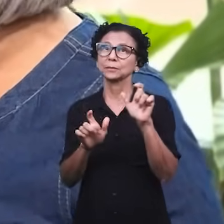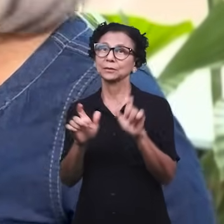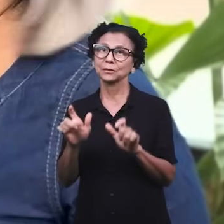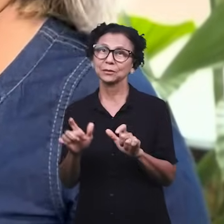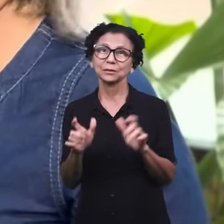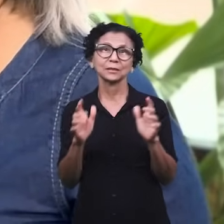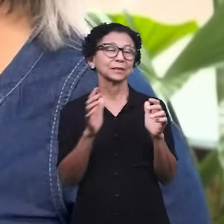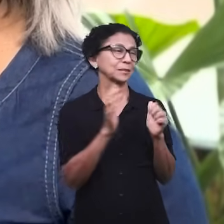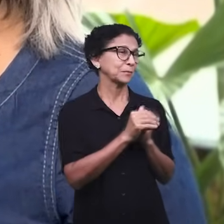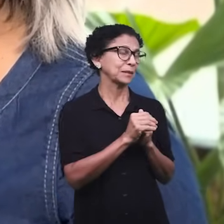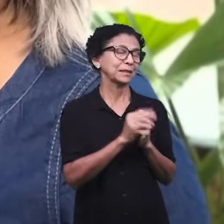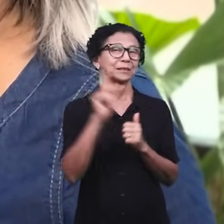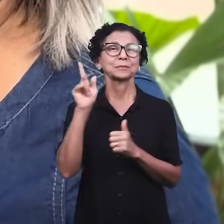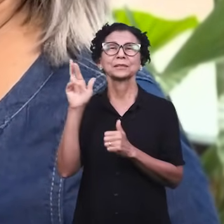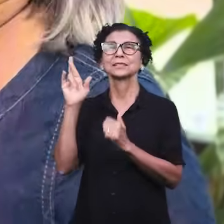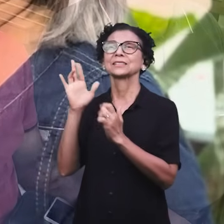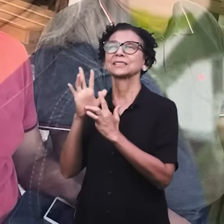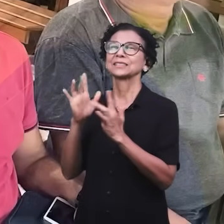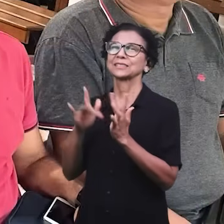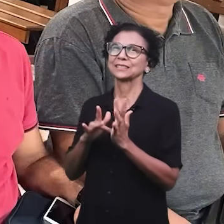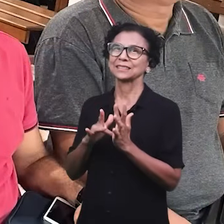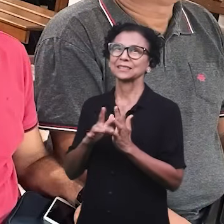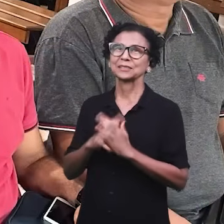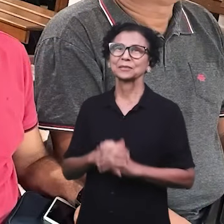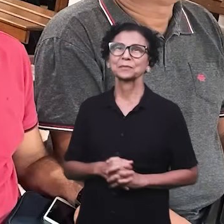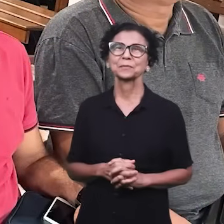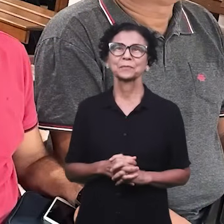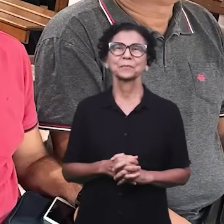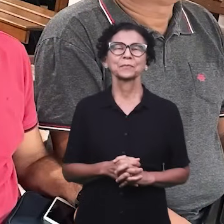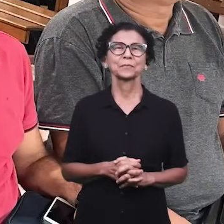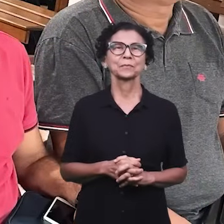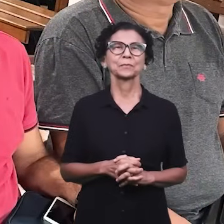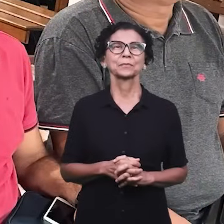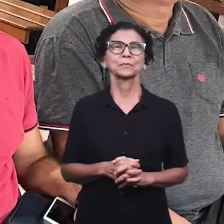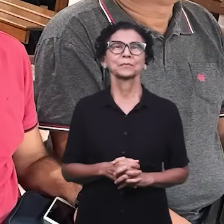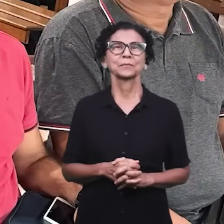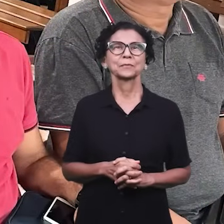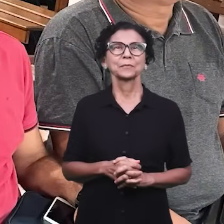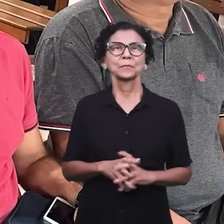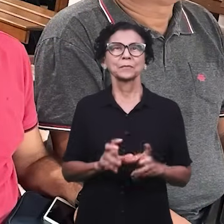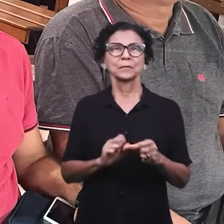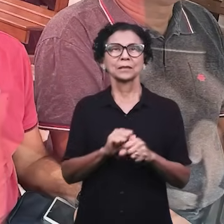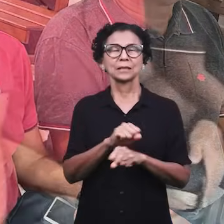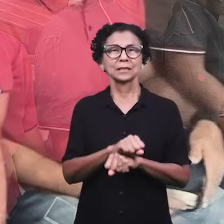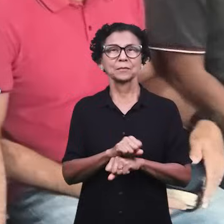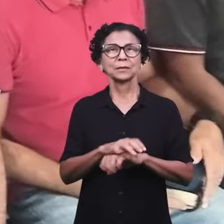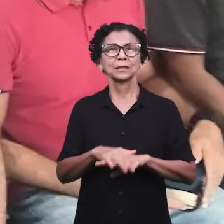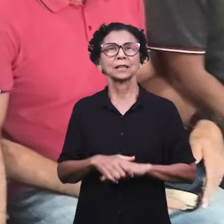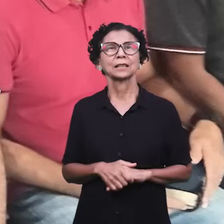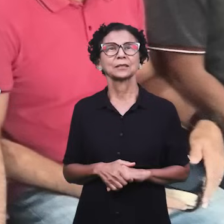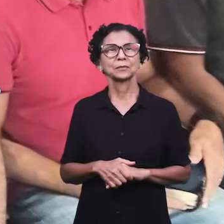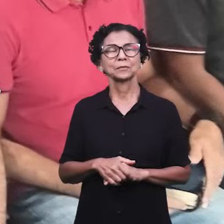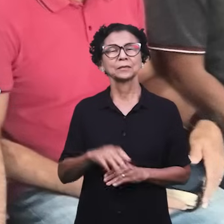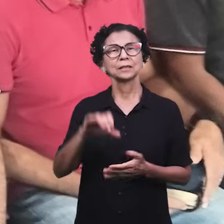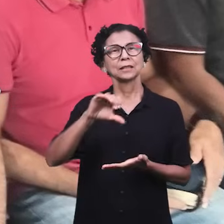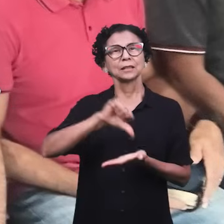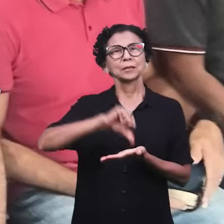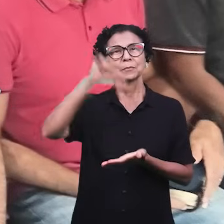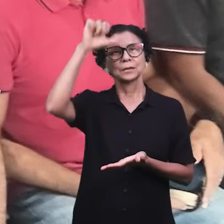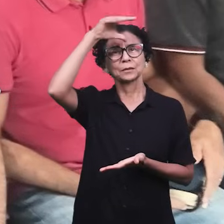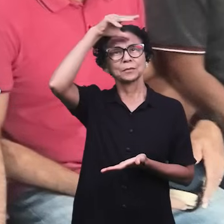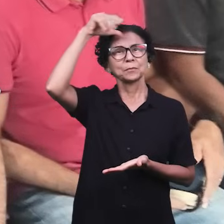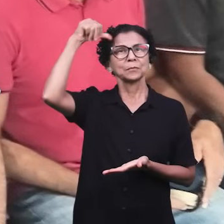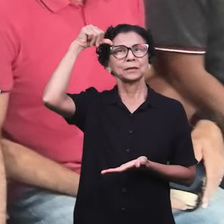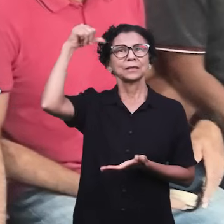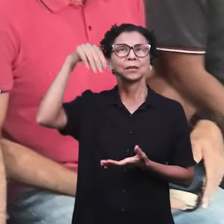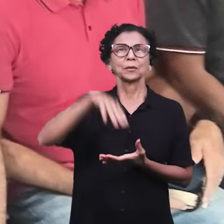Amém? A paz do Senhor Jesus. Vemos agora os registros do seminário. Na capital de Manaus, ocorreu a